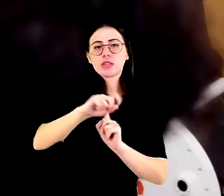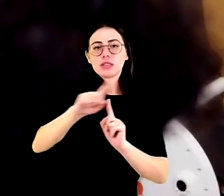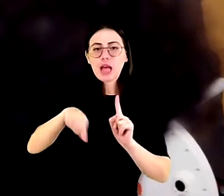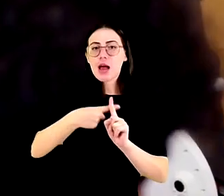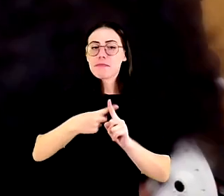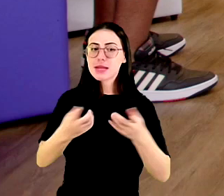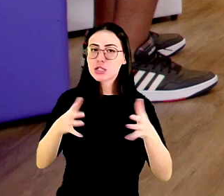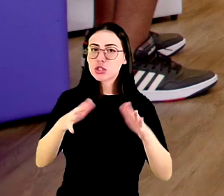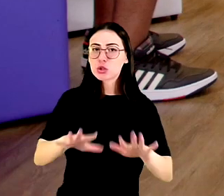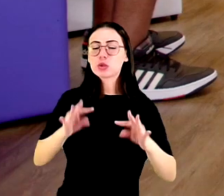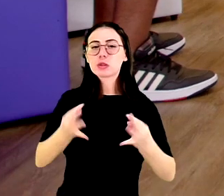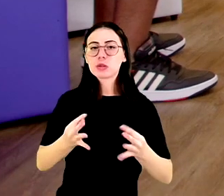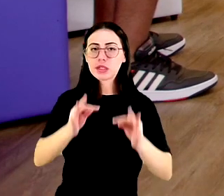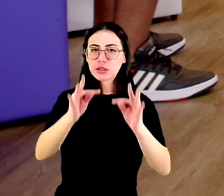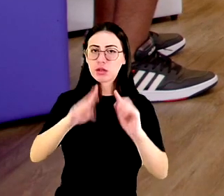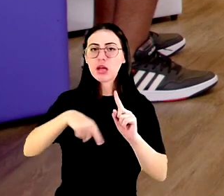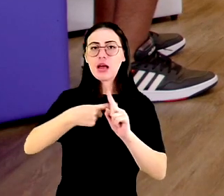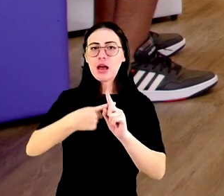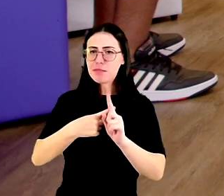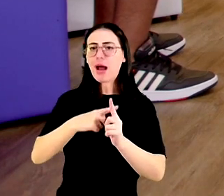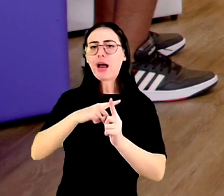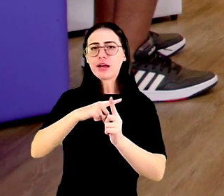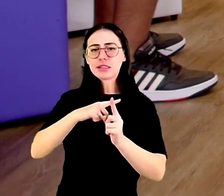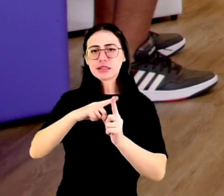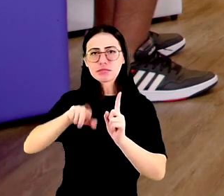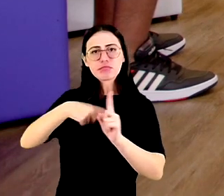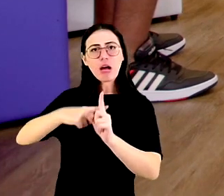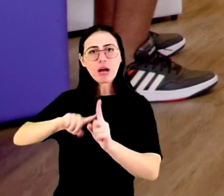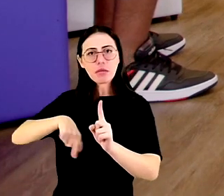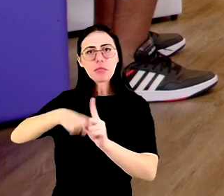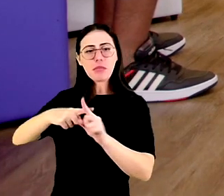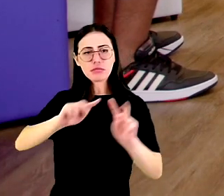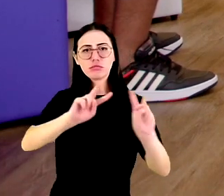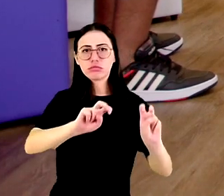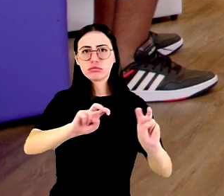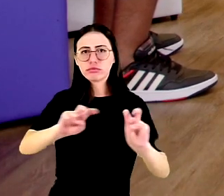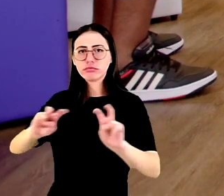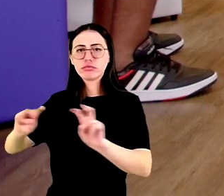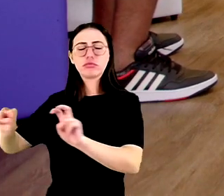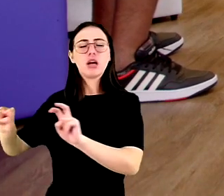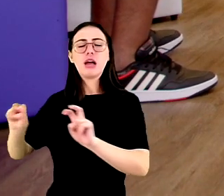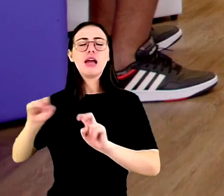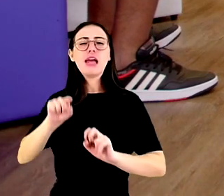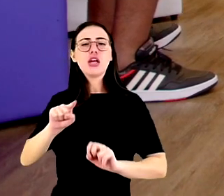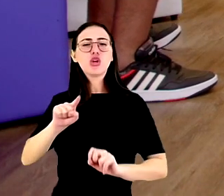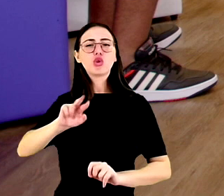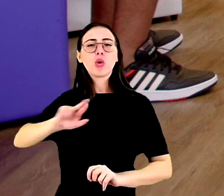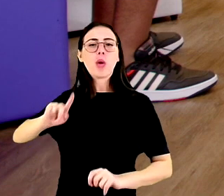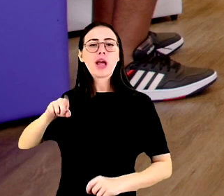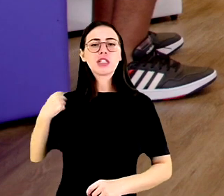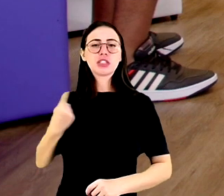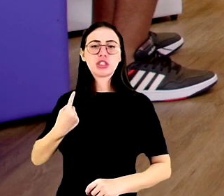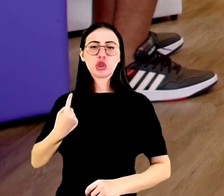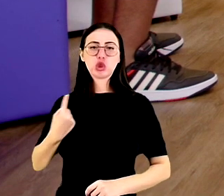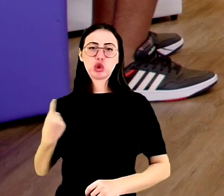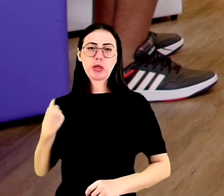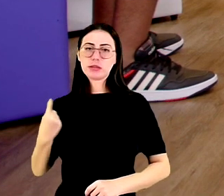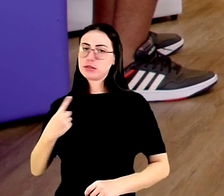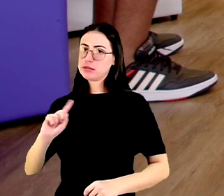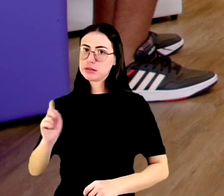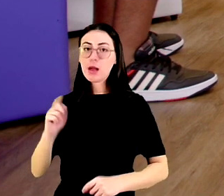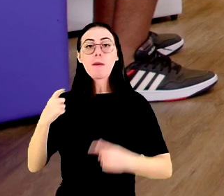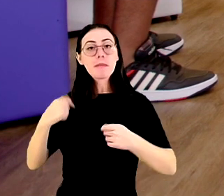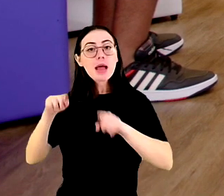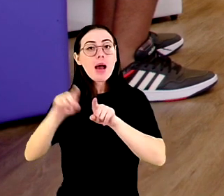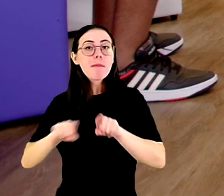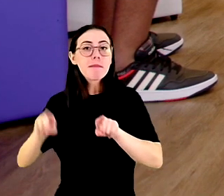para as empresas privadas, para a sociedade civil, para o governo. Isso tudo só vai ser feito se tiver todo mundo junto. Mas tem que ter o foco da